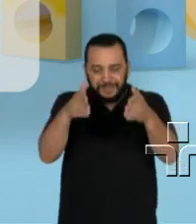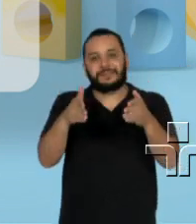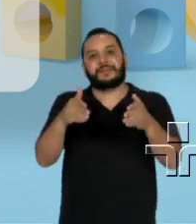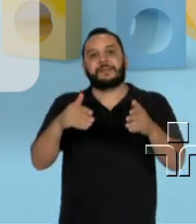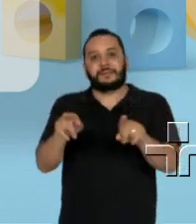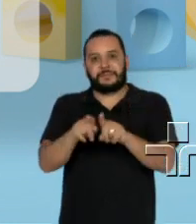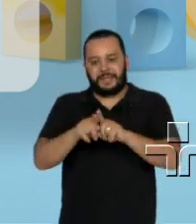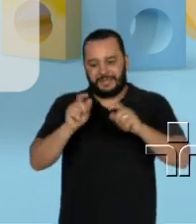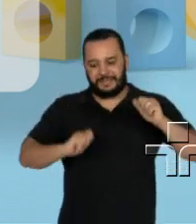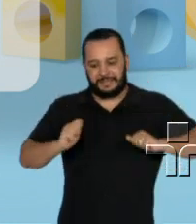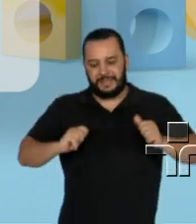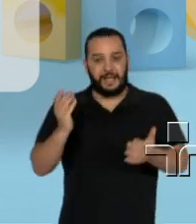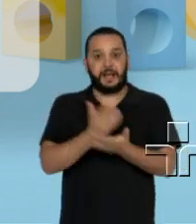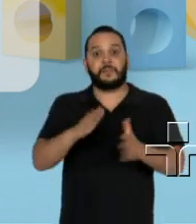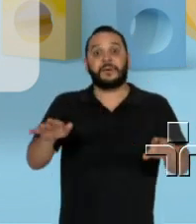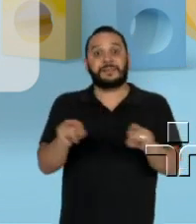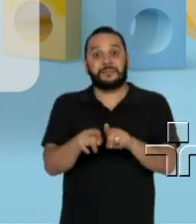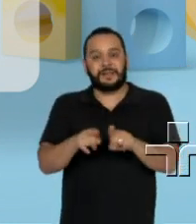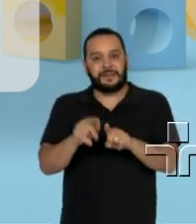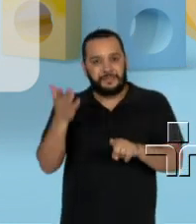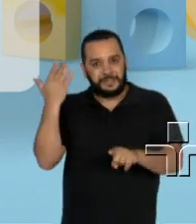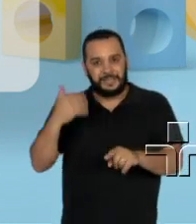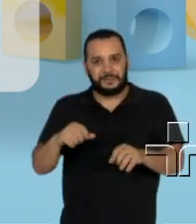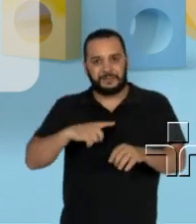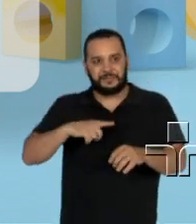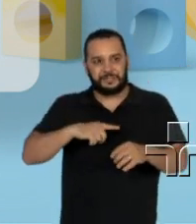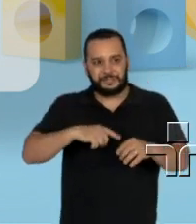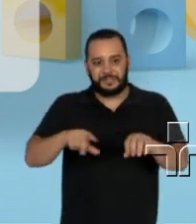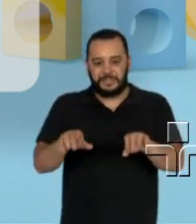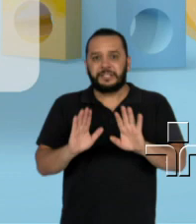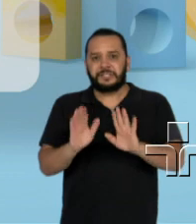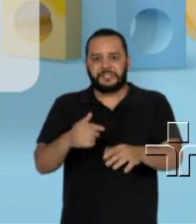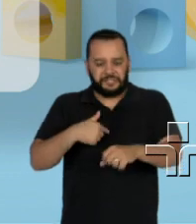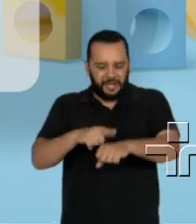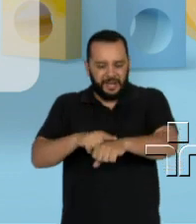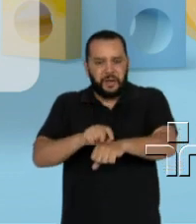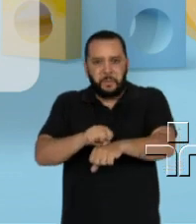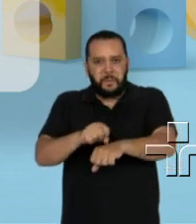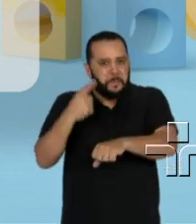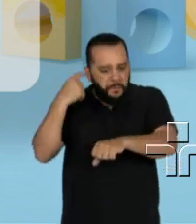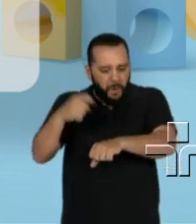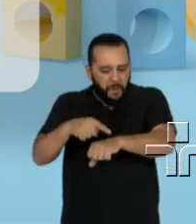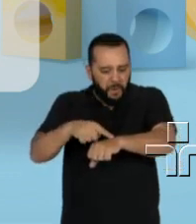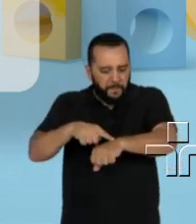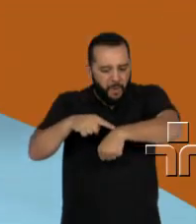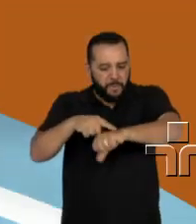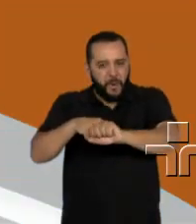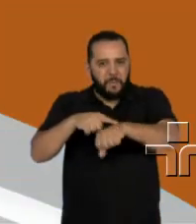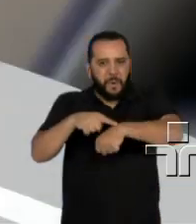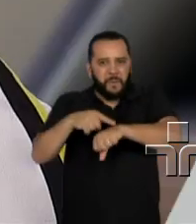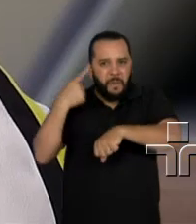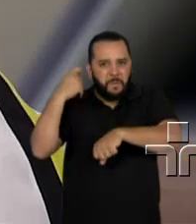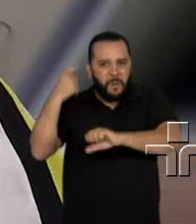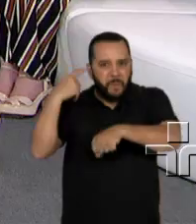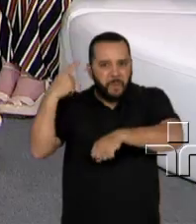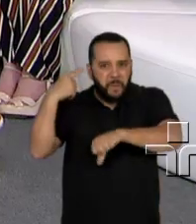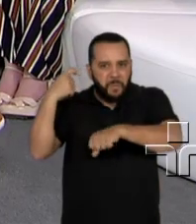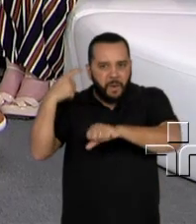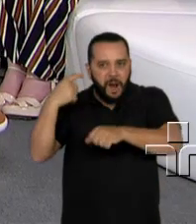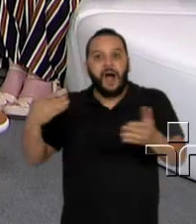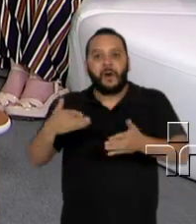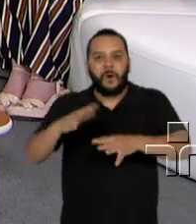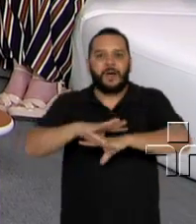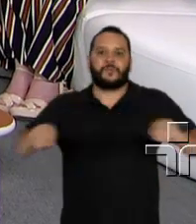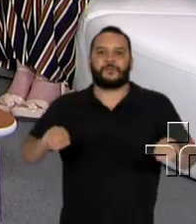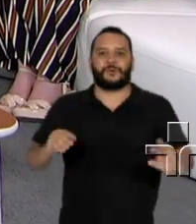estalos que ela tinha nas articulações de origem não identificada pelos exames que bom né a gente